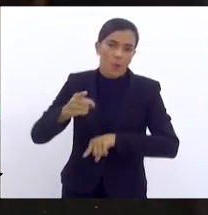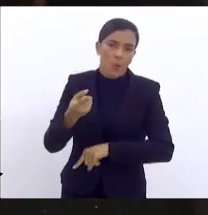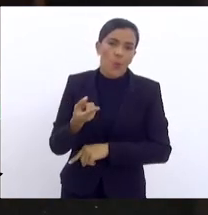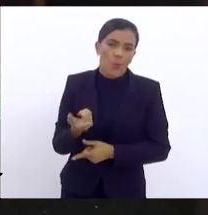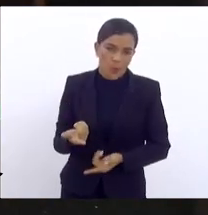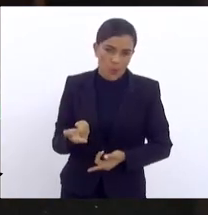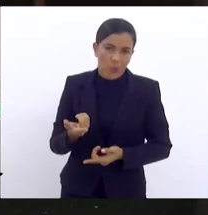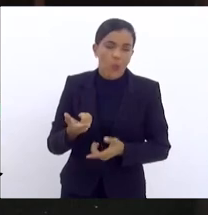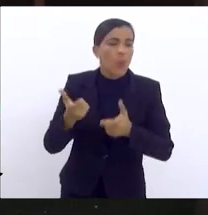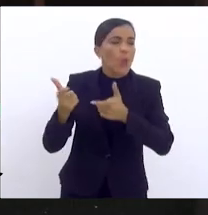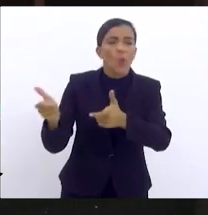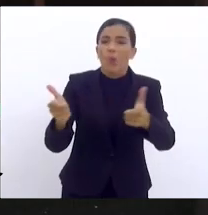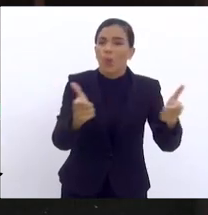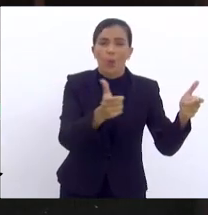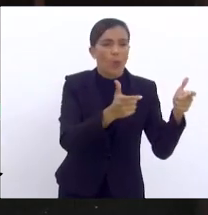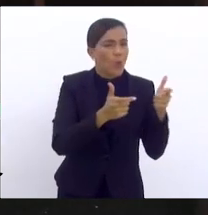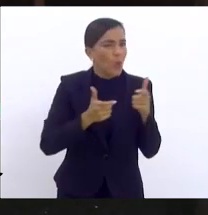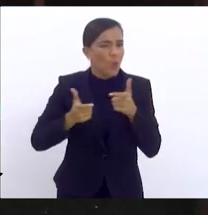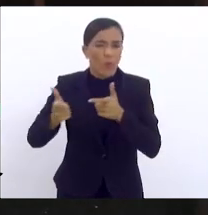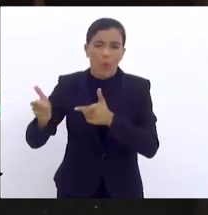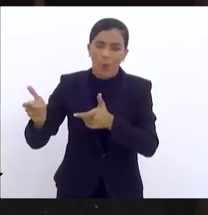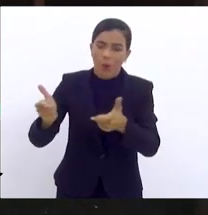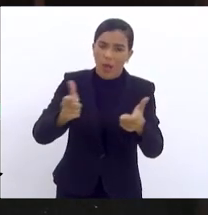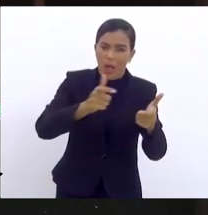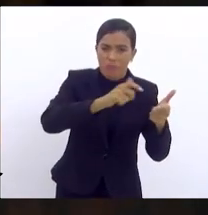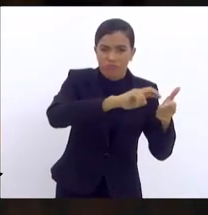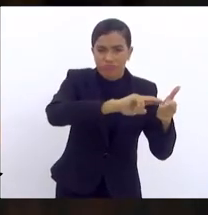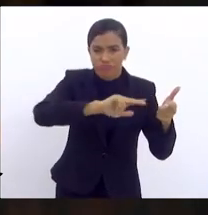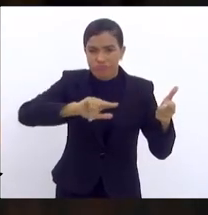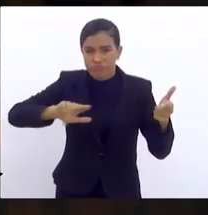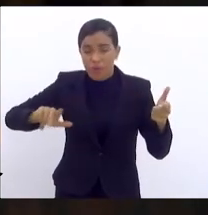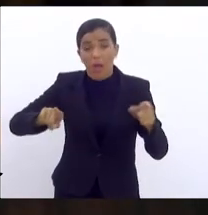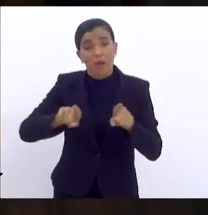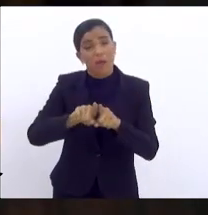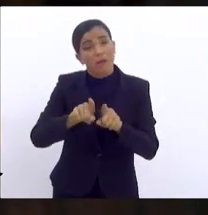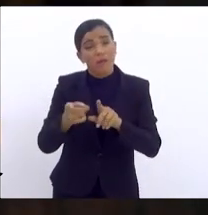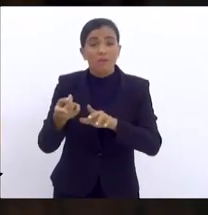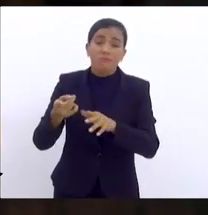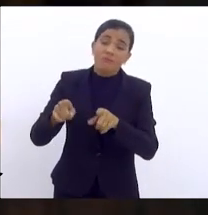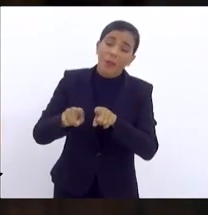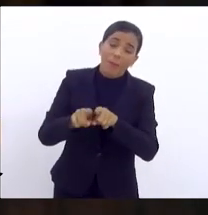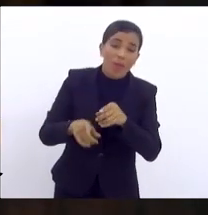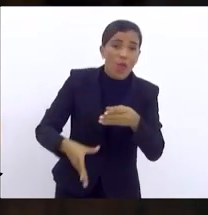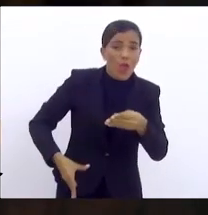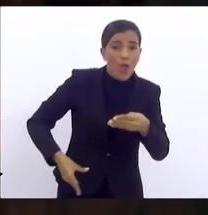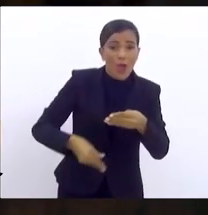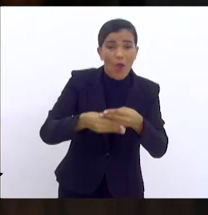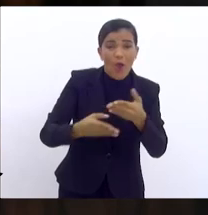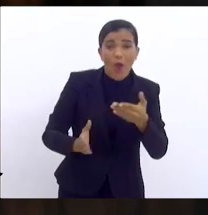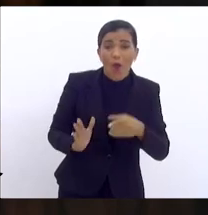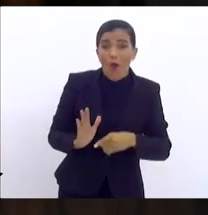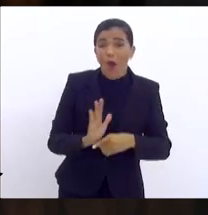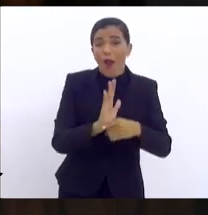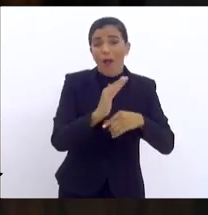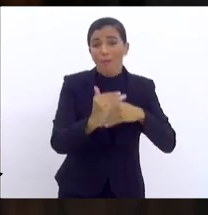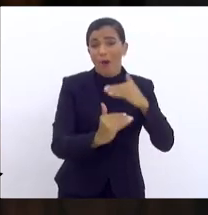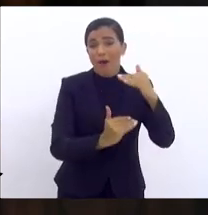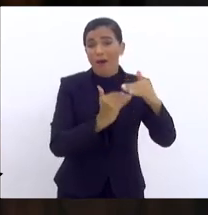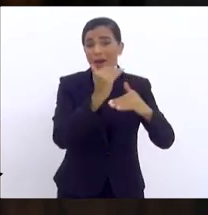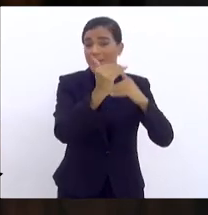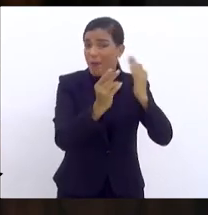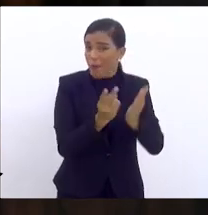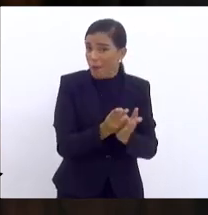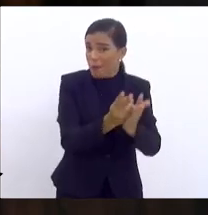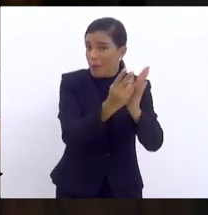nos mais diferentes lugares e que de alguma maneira colaboram para que este tipo de crime continue